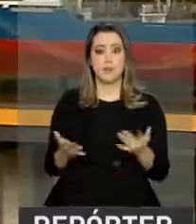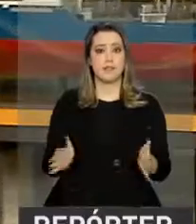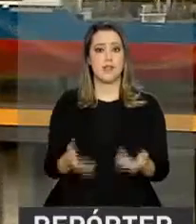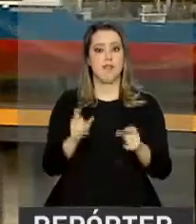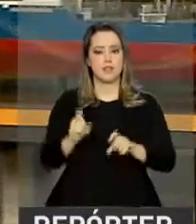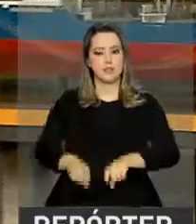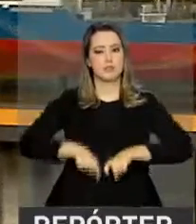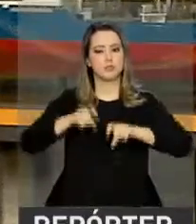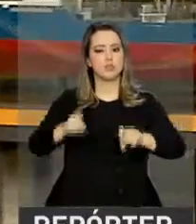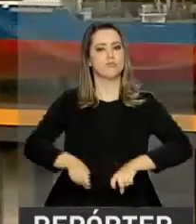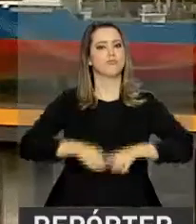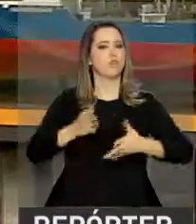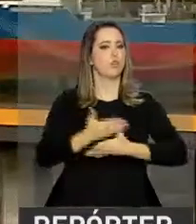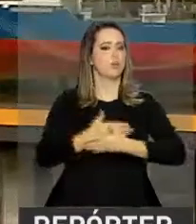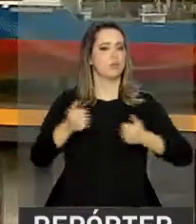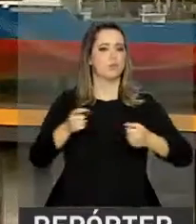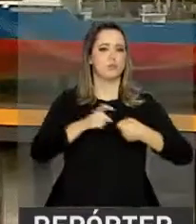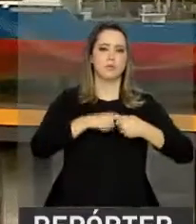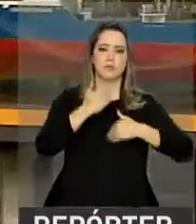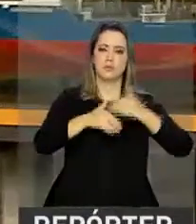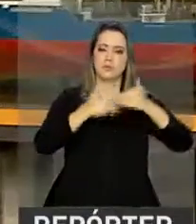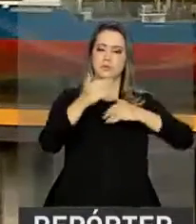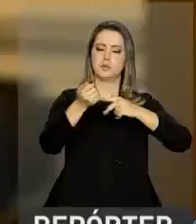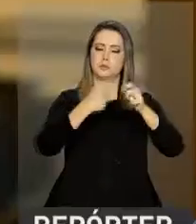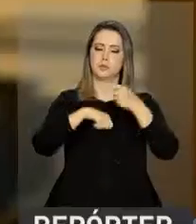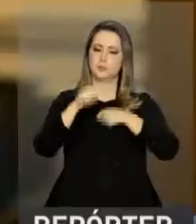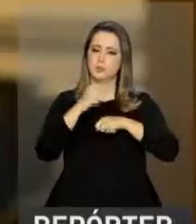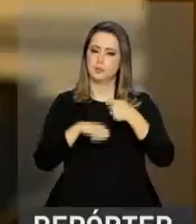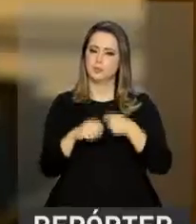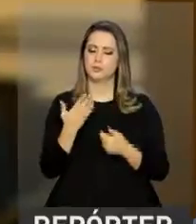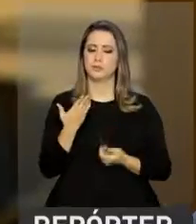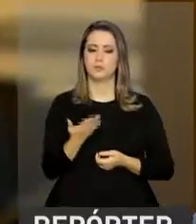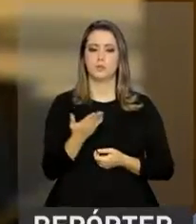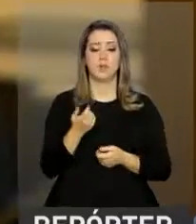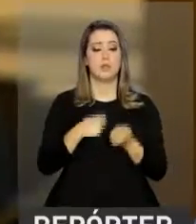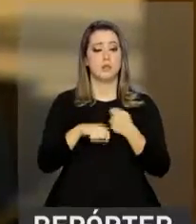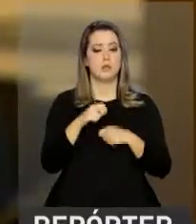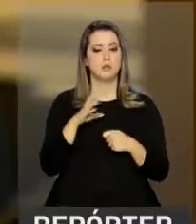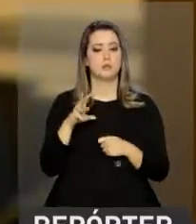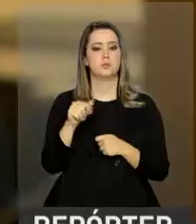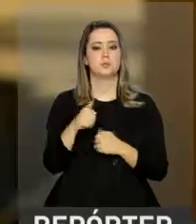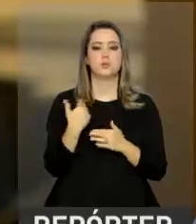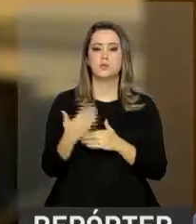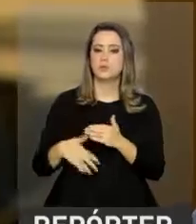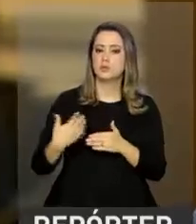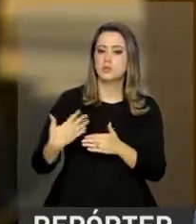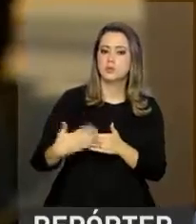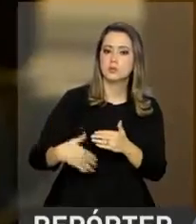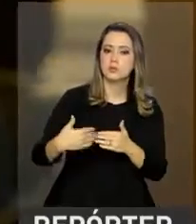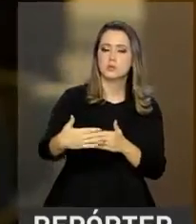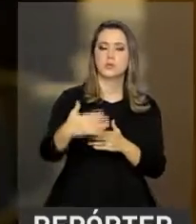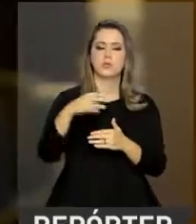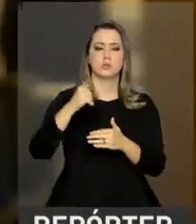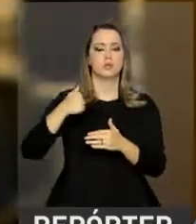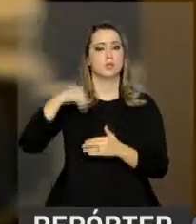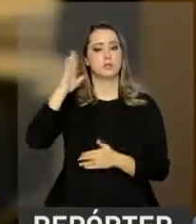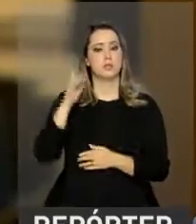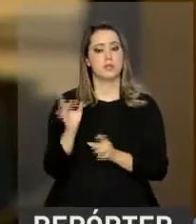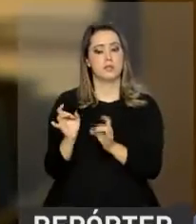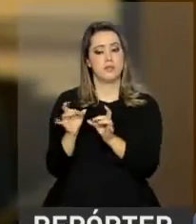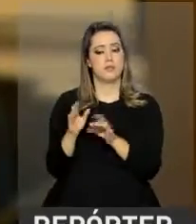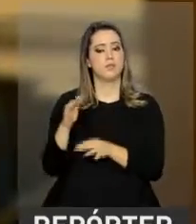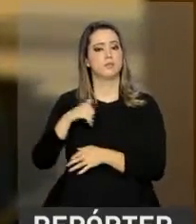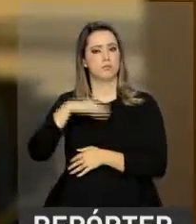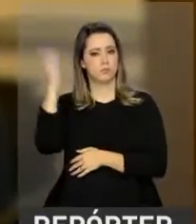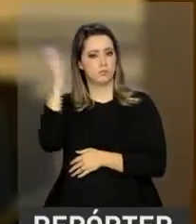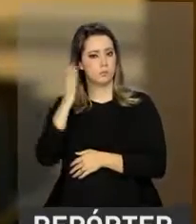ea volta do crescimento da economia brasileira a economia toda está se movimentando mais e não só à exportação